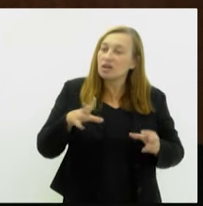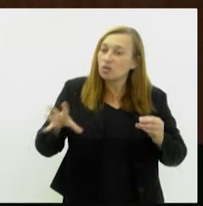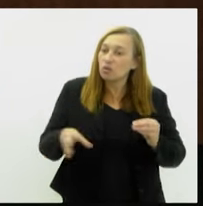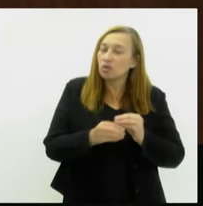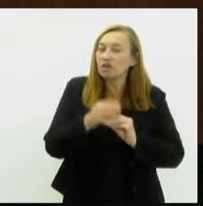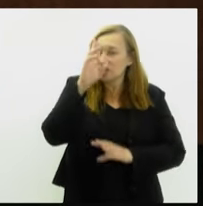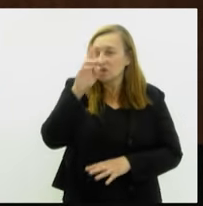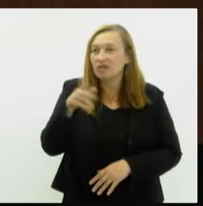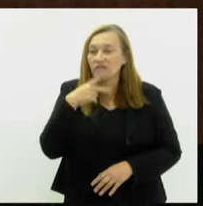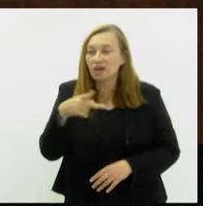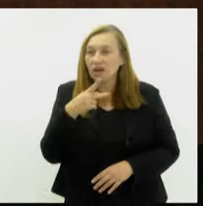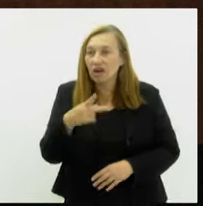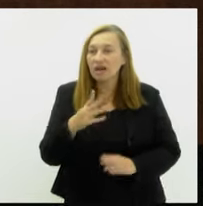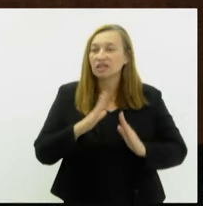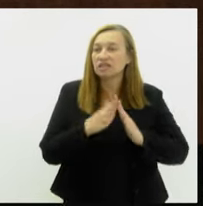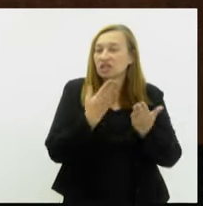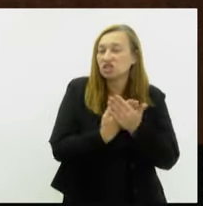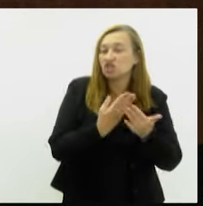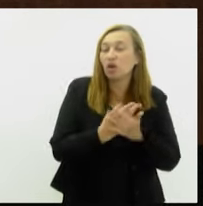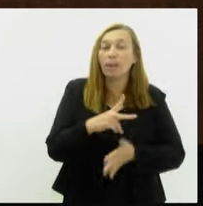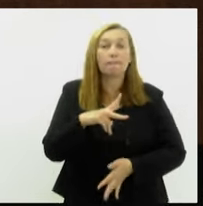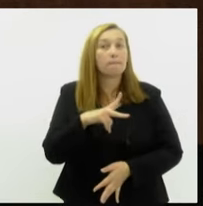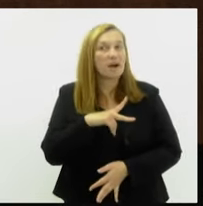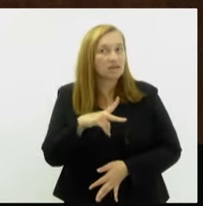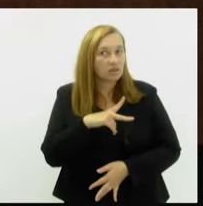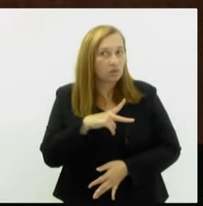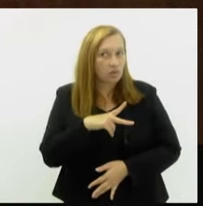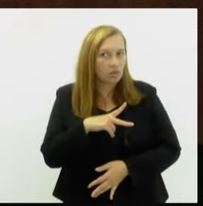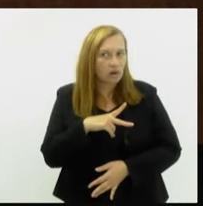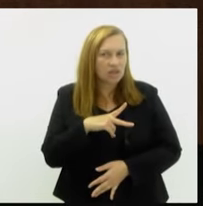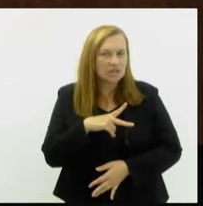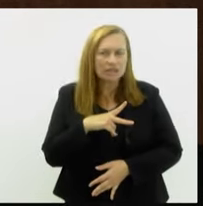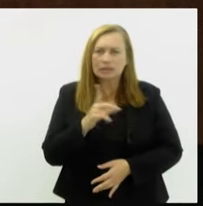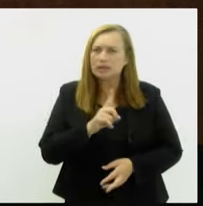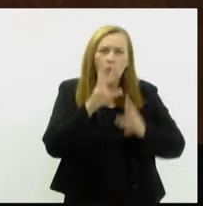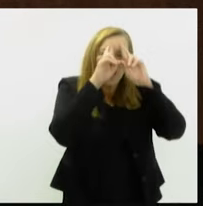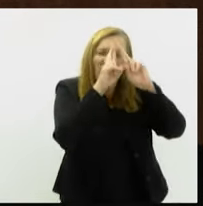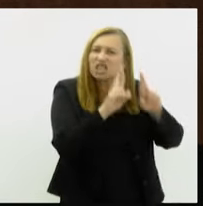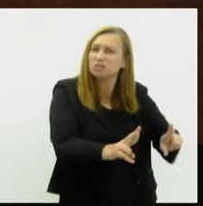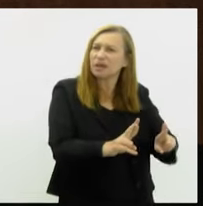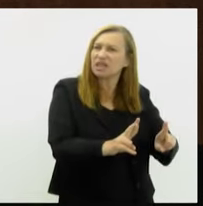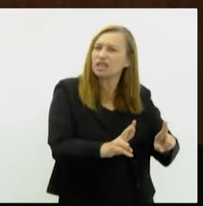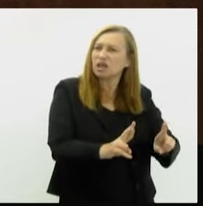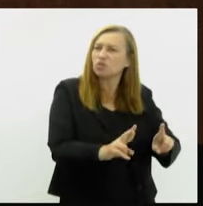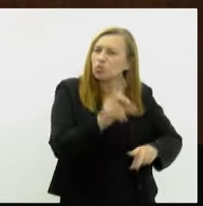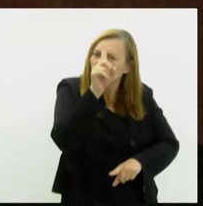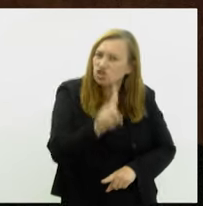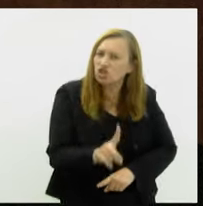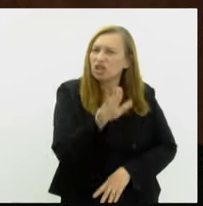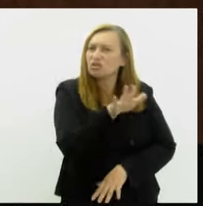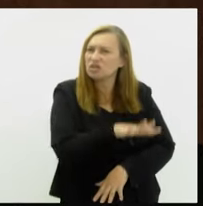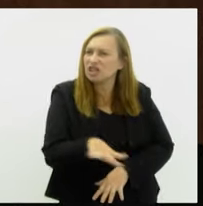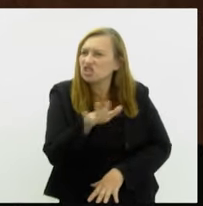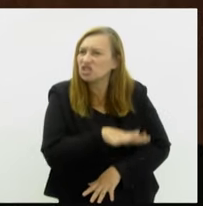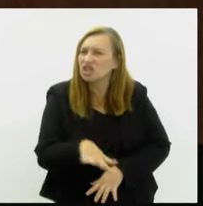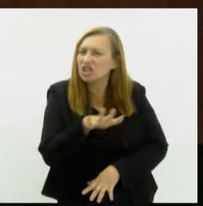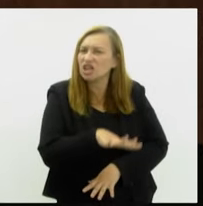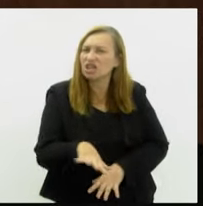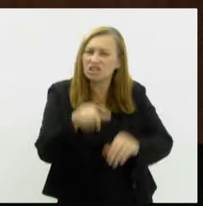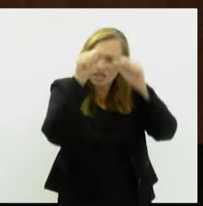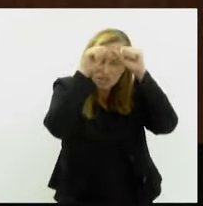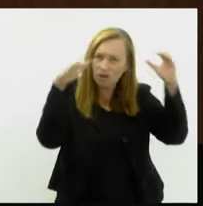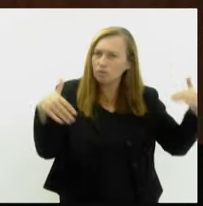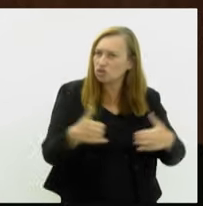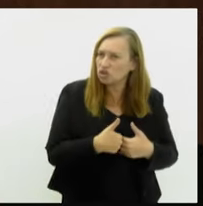das escolas particulares em não estarem respeitando os direitos das pessoas com